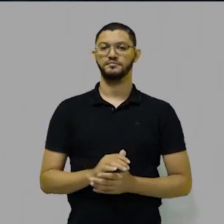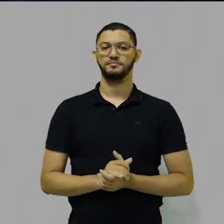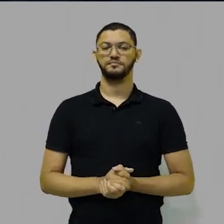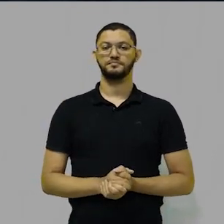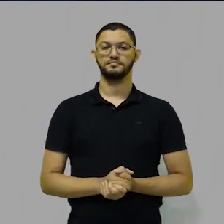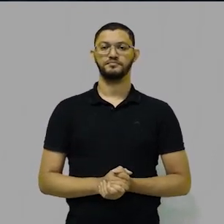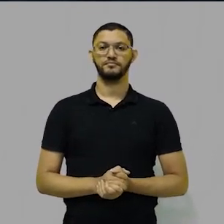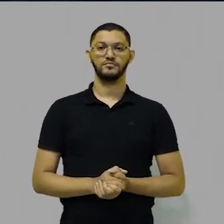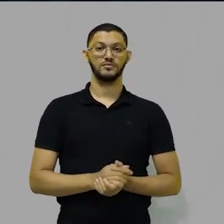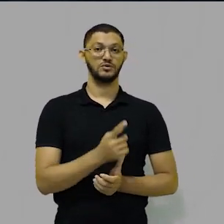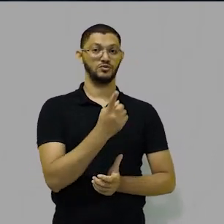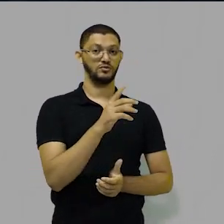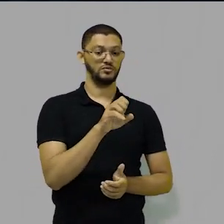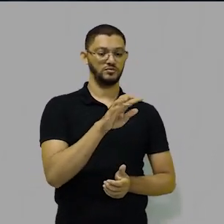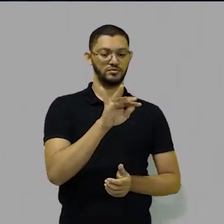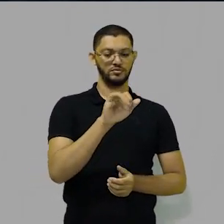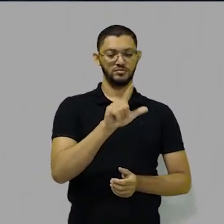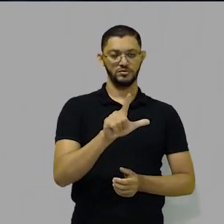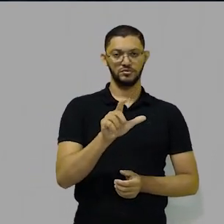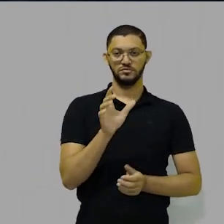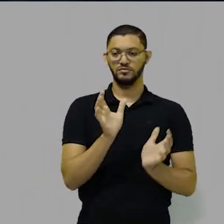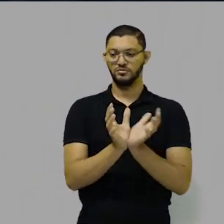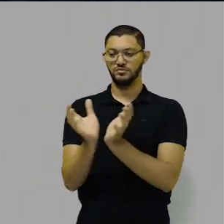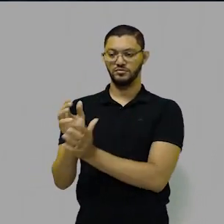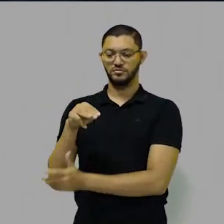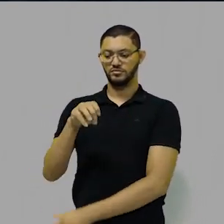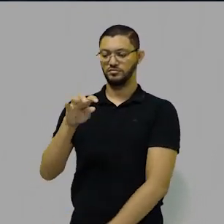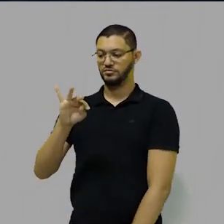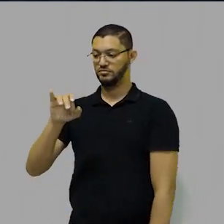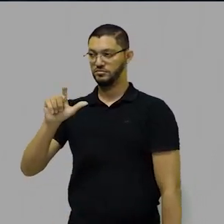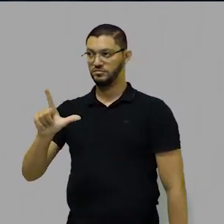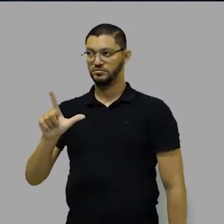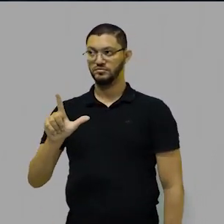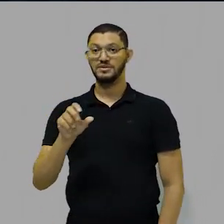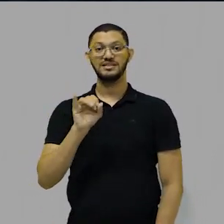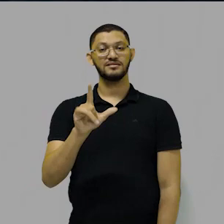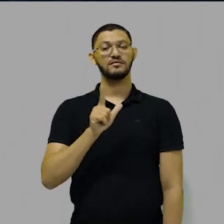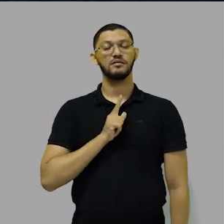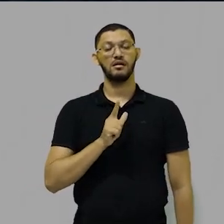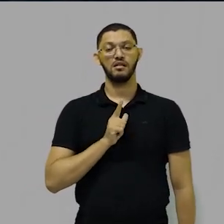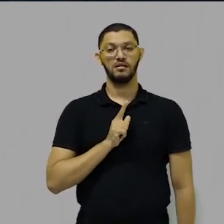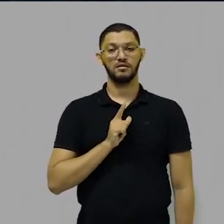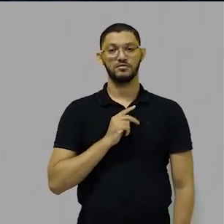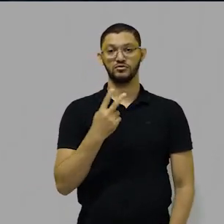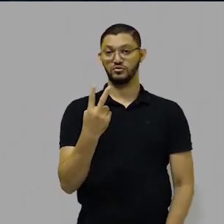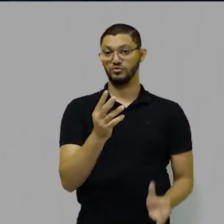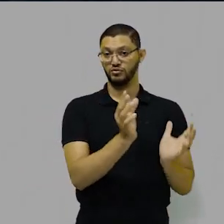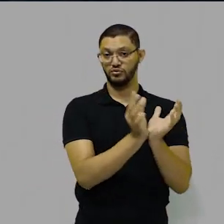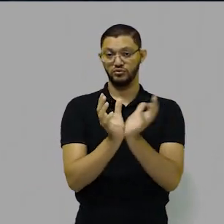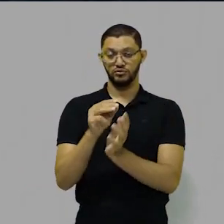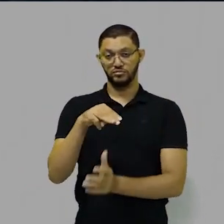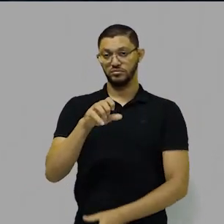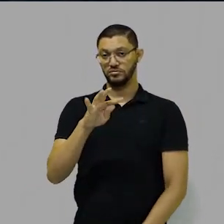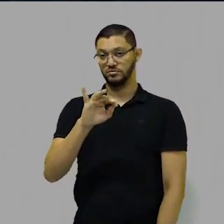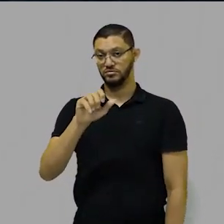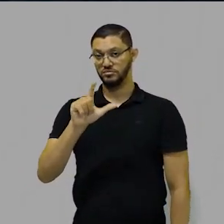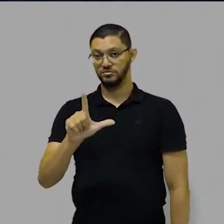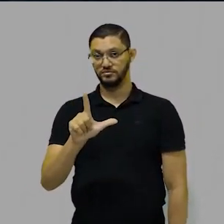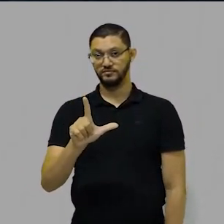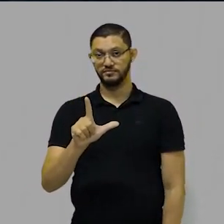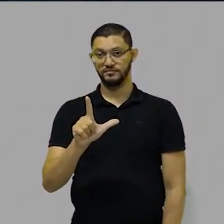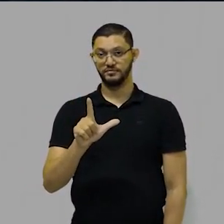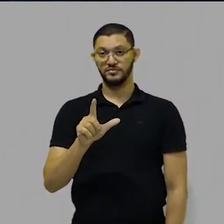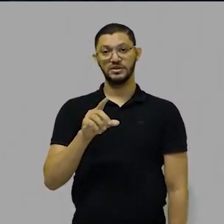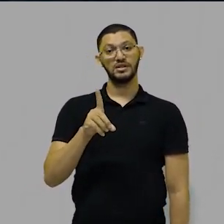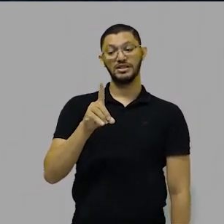certo? Um grupo etil e 2 grupos metil. Então, se eu tenho 2 grupos metil, vai